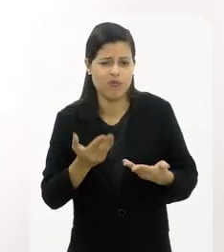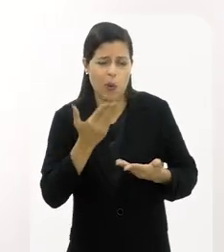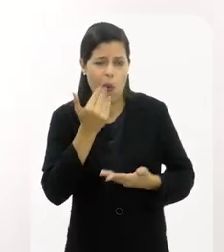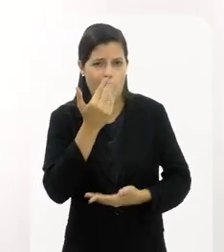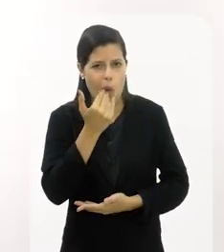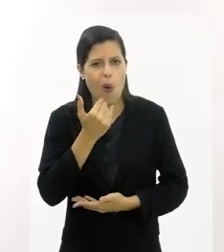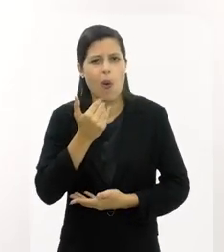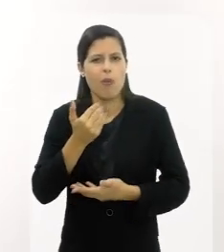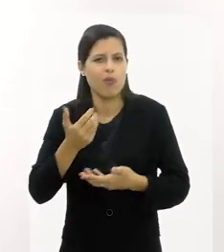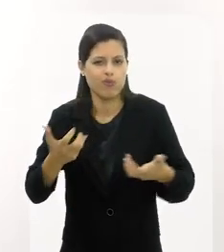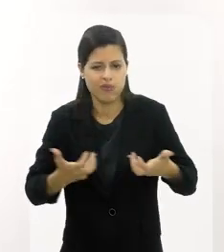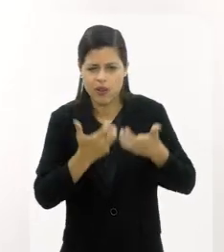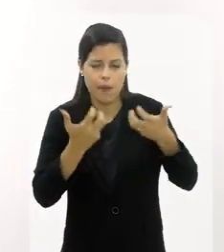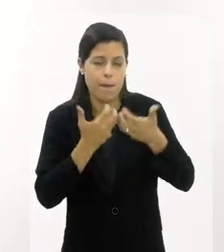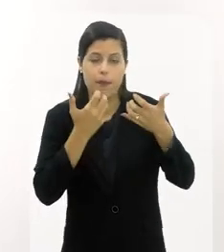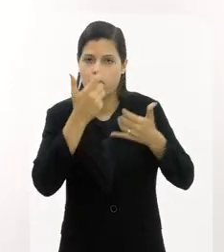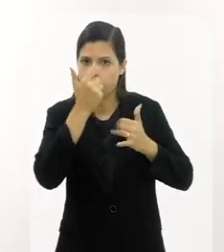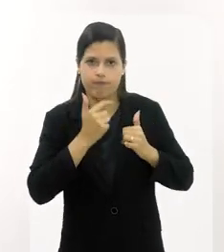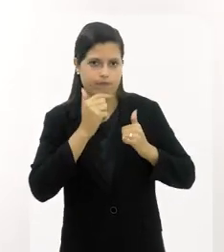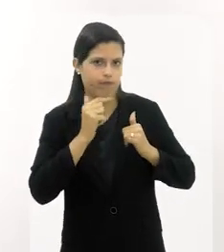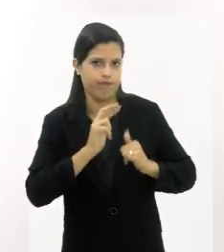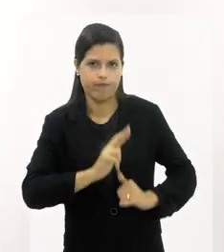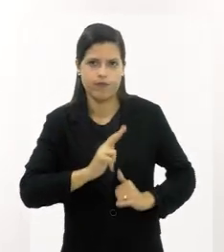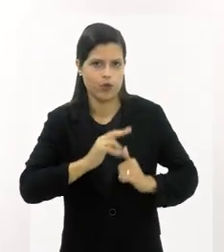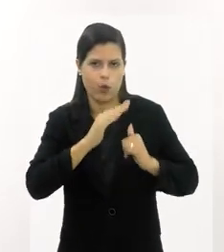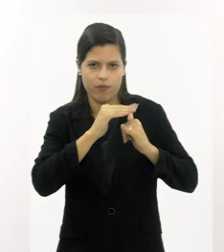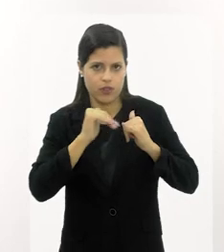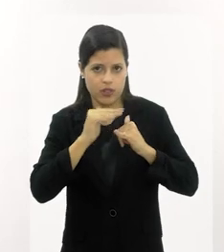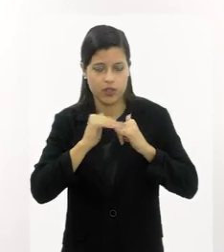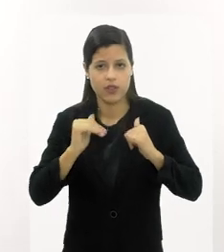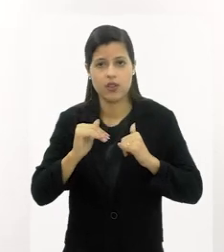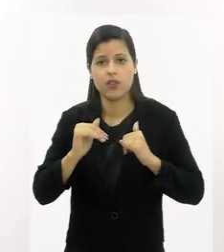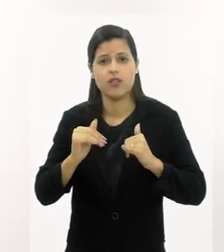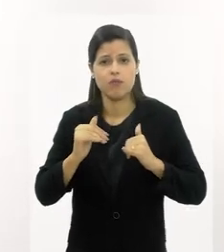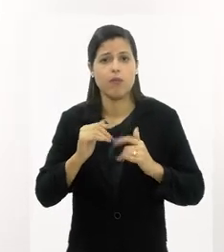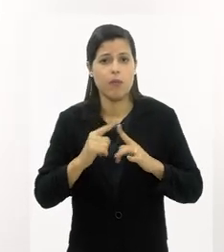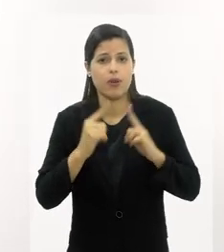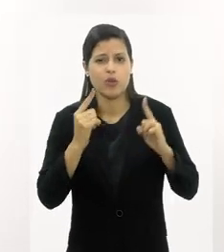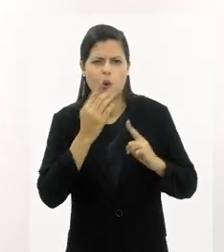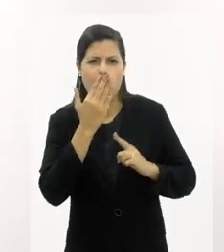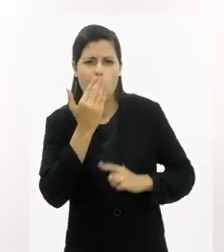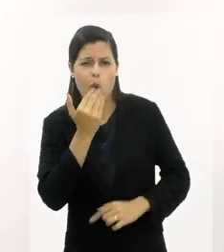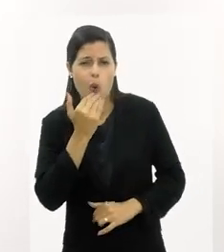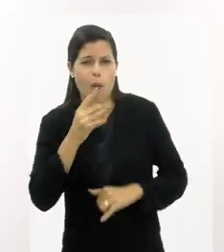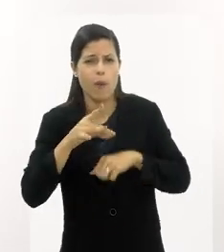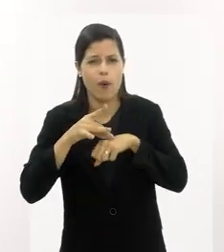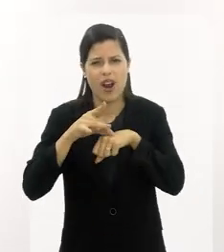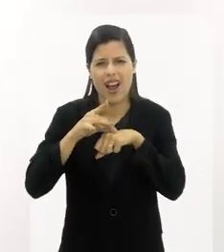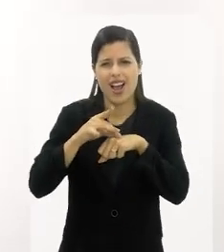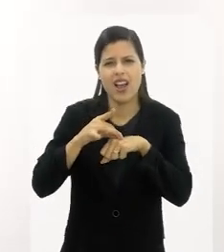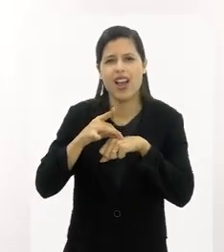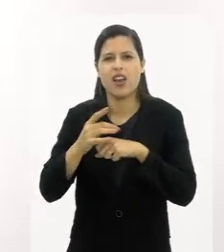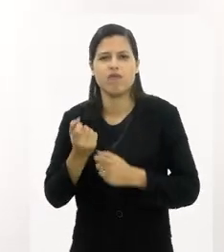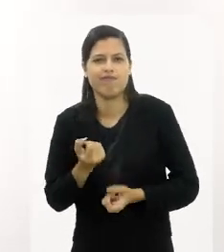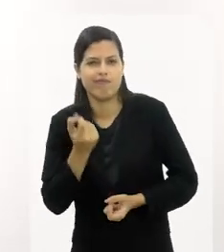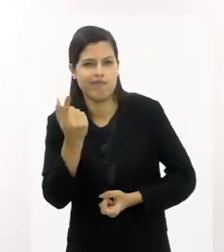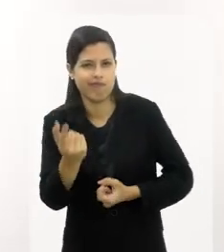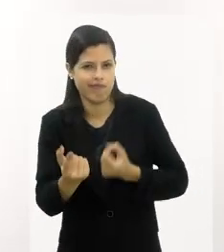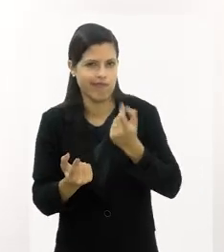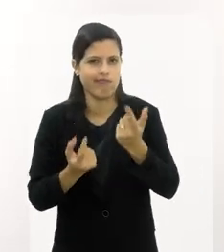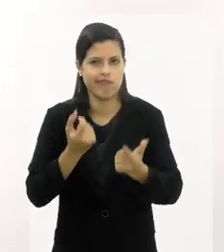muito legumes. E assim, eu não sou vegetariana, mas... eu hoje como carne muito pouco, é muito,